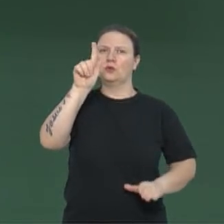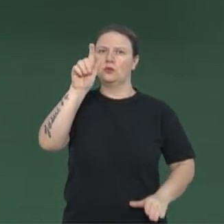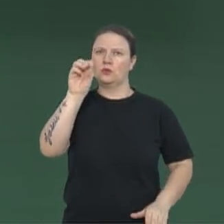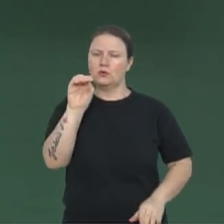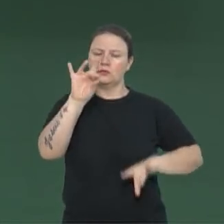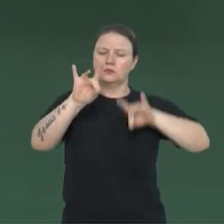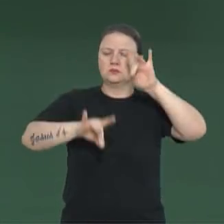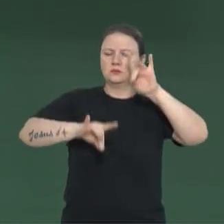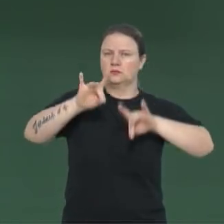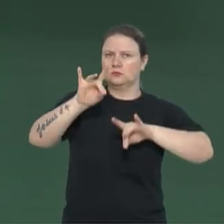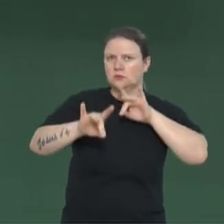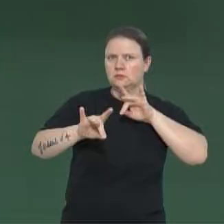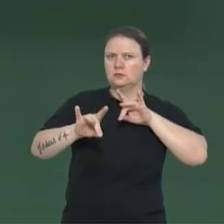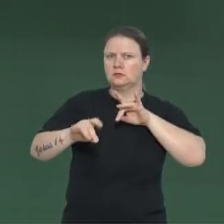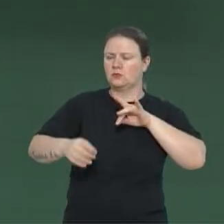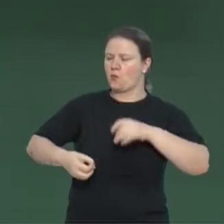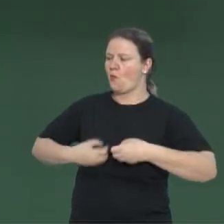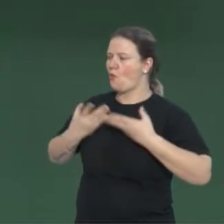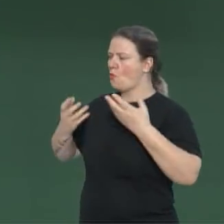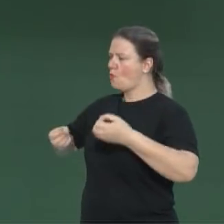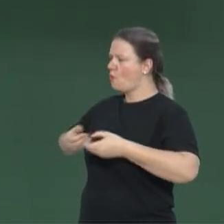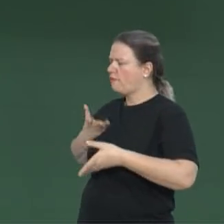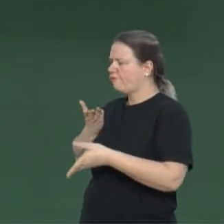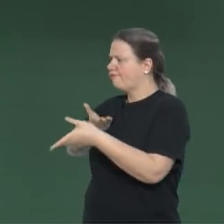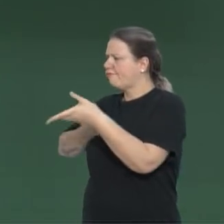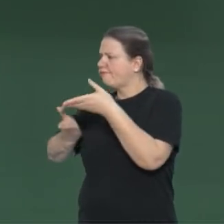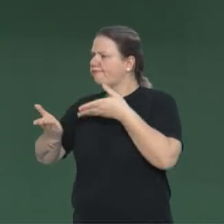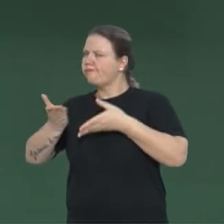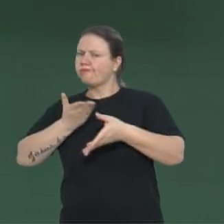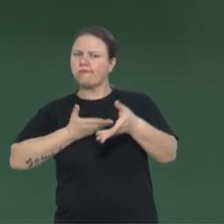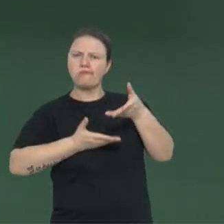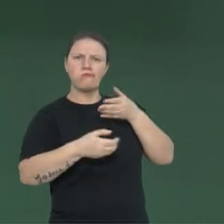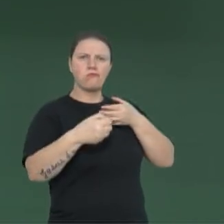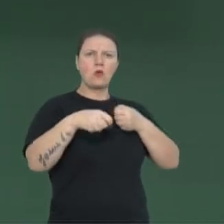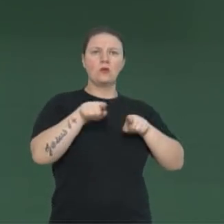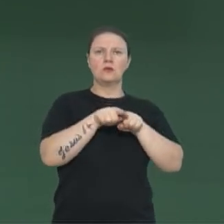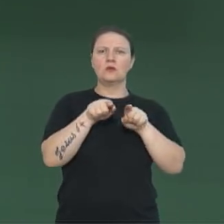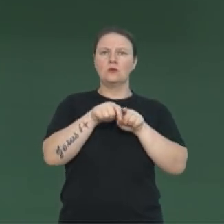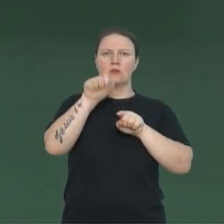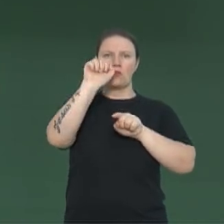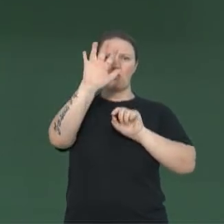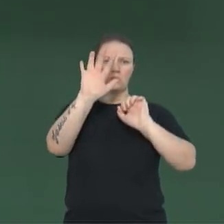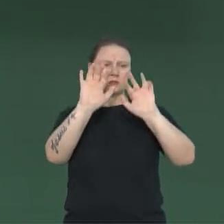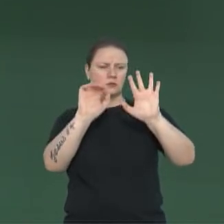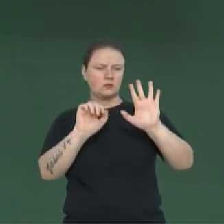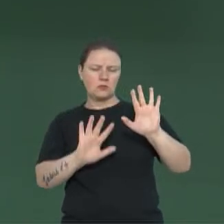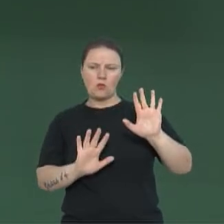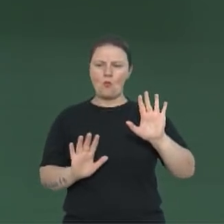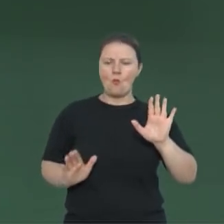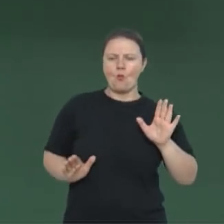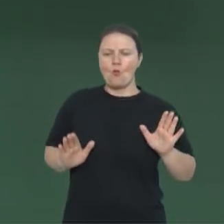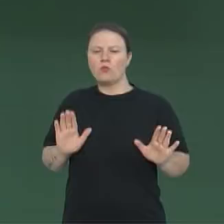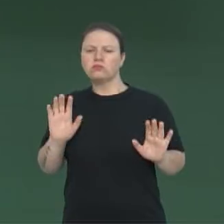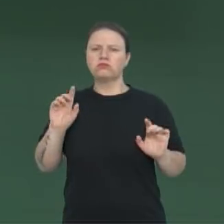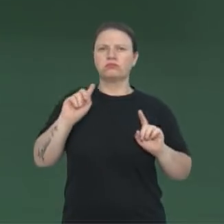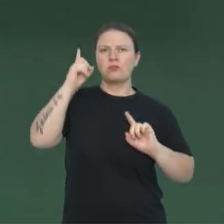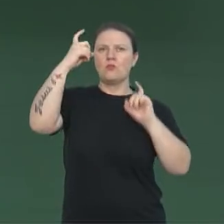a mobilidade, todo o trabalho de pantomima também é importante para esse jogo